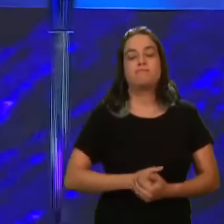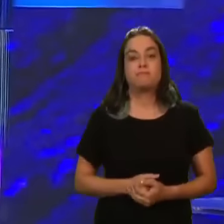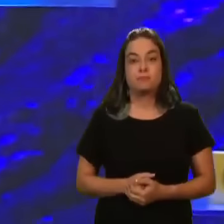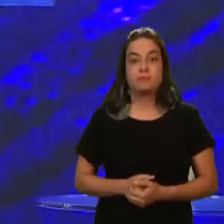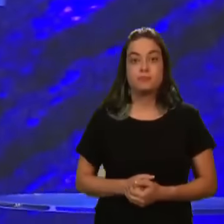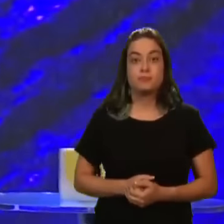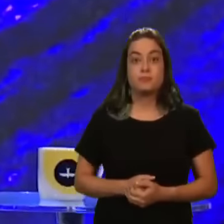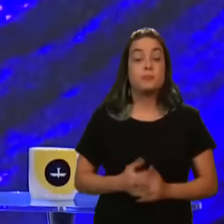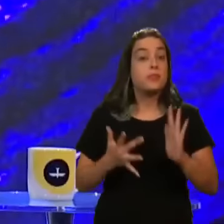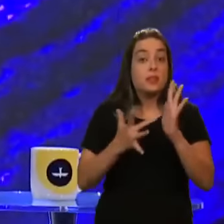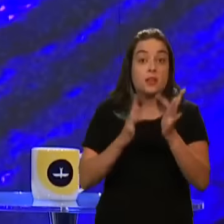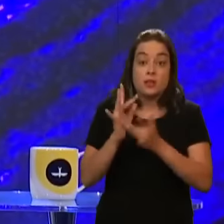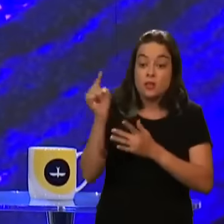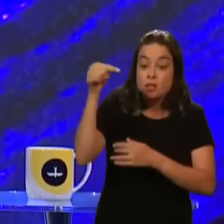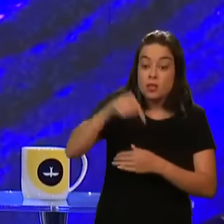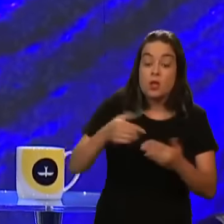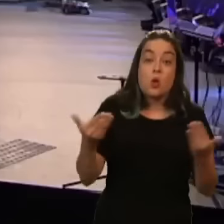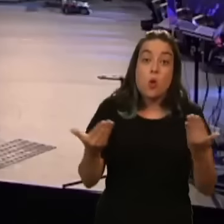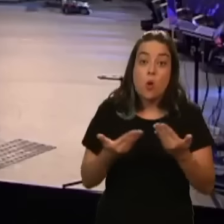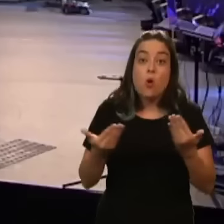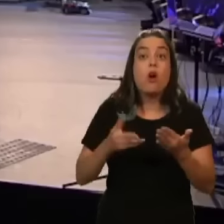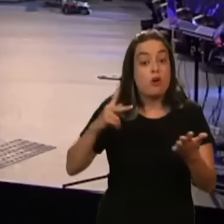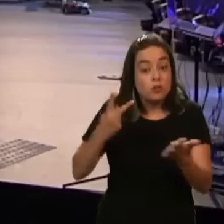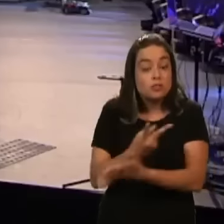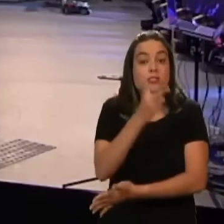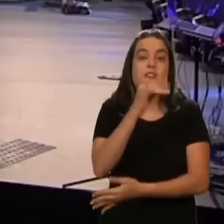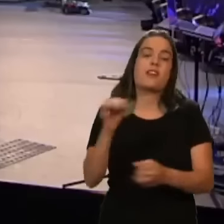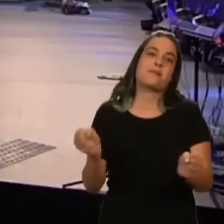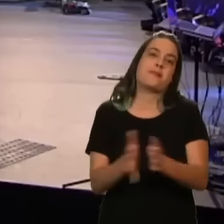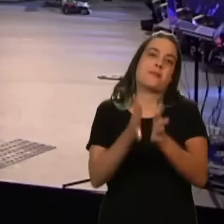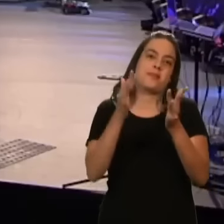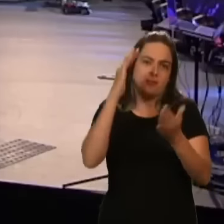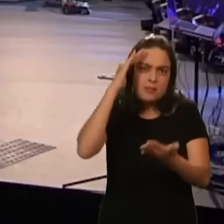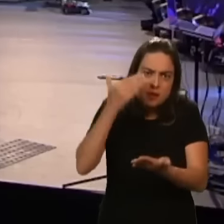Ele está aqui nessa noite, Ele pode e vai fazer isso. Você crê nisso?